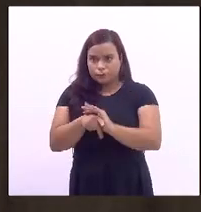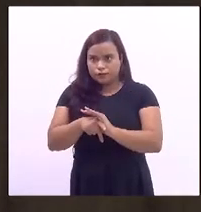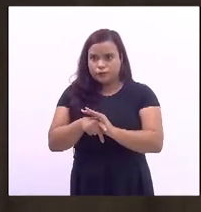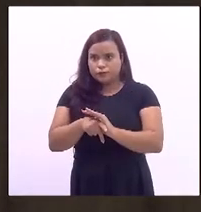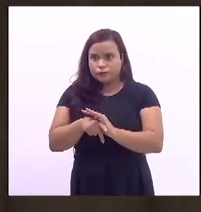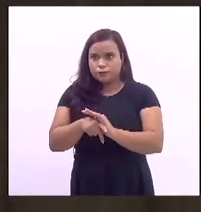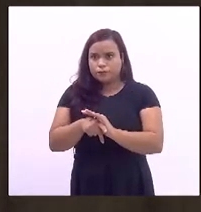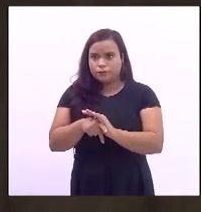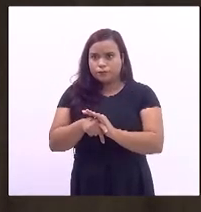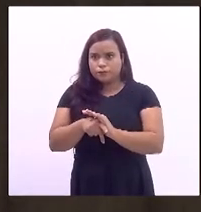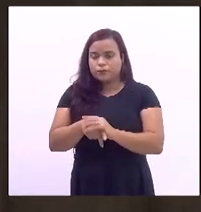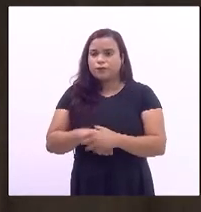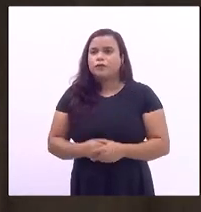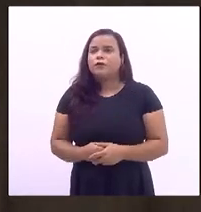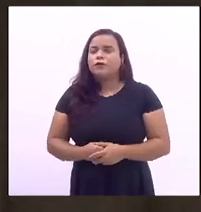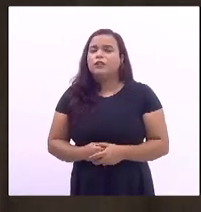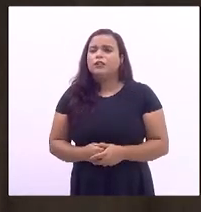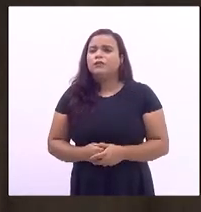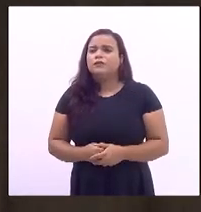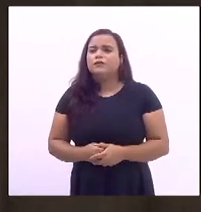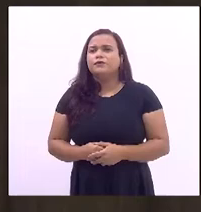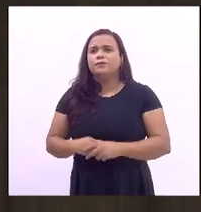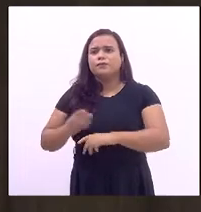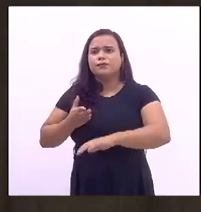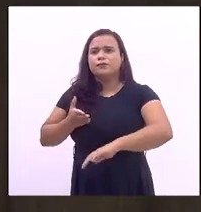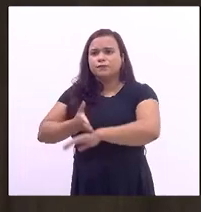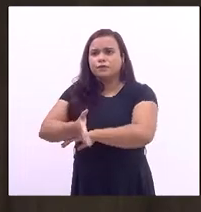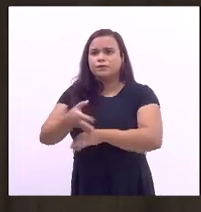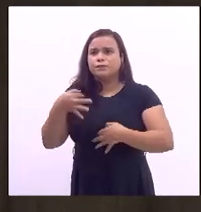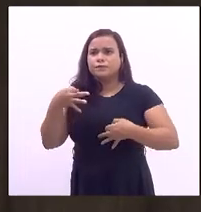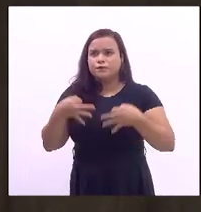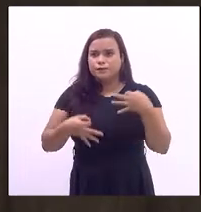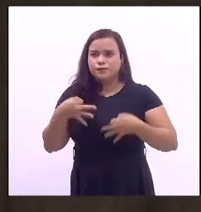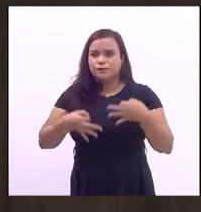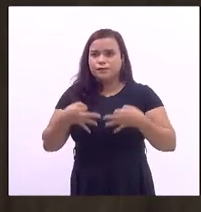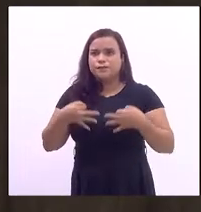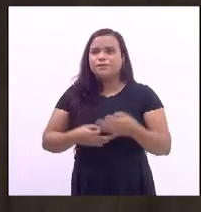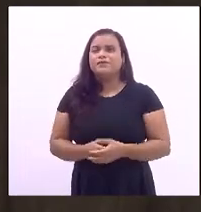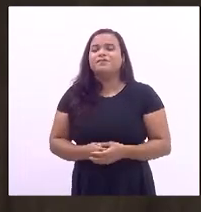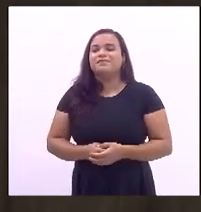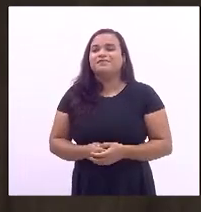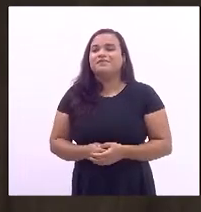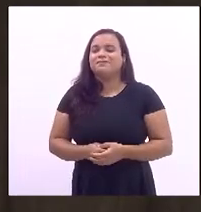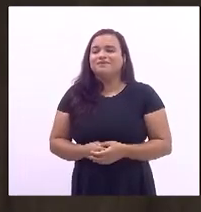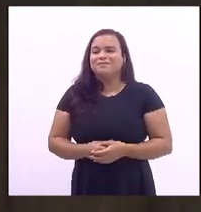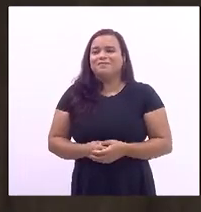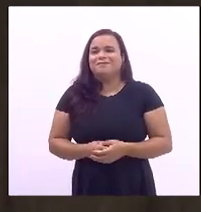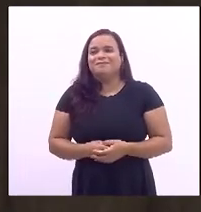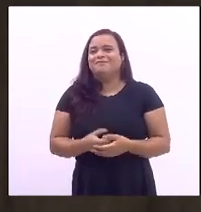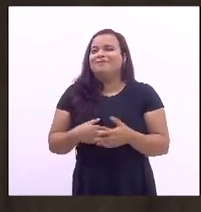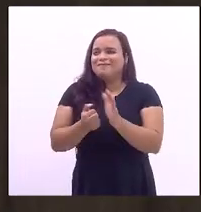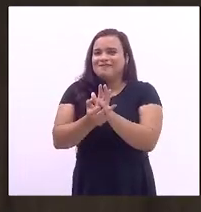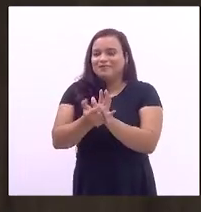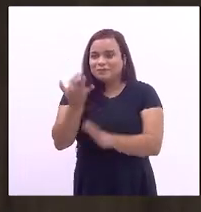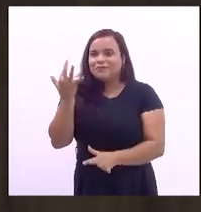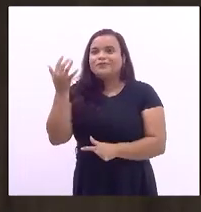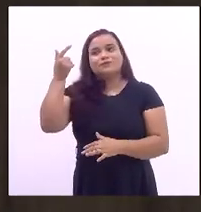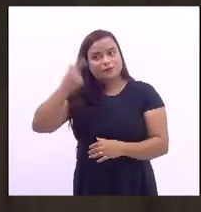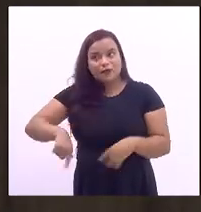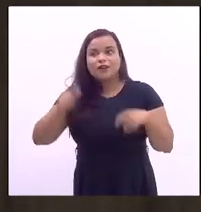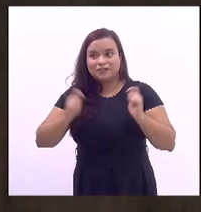a entrar que quer entrada na justiça que muitas vezes poderá ser